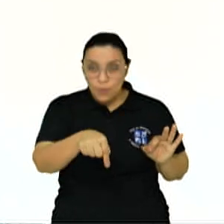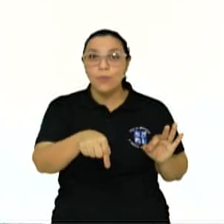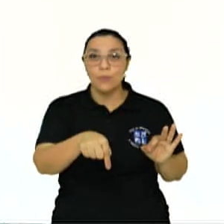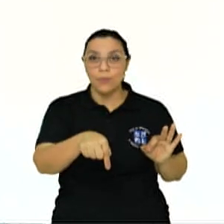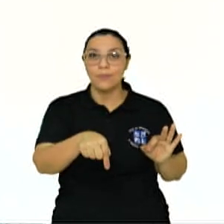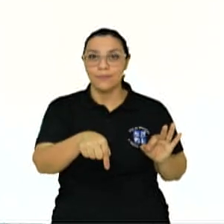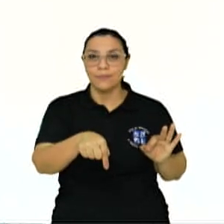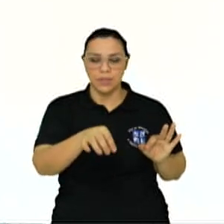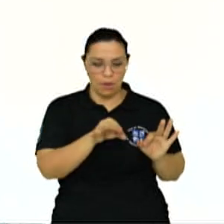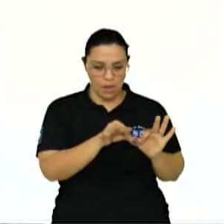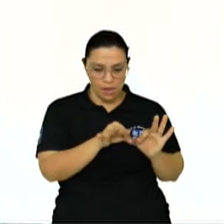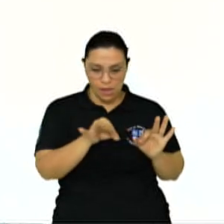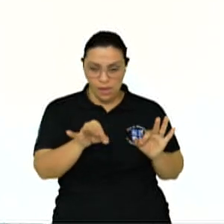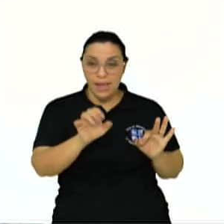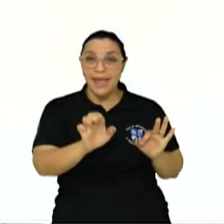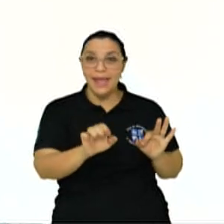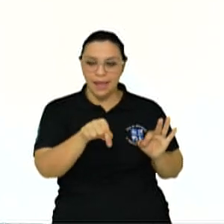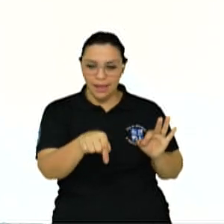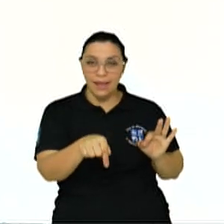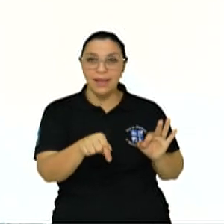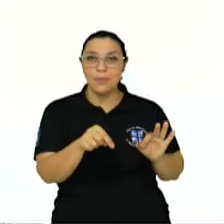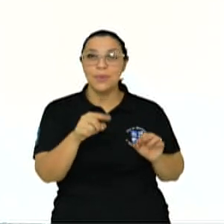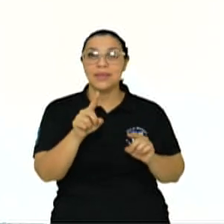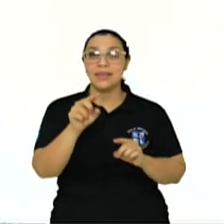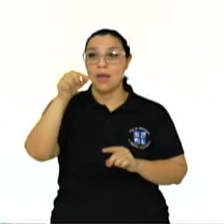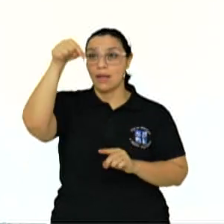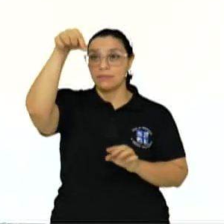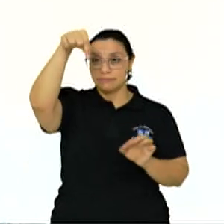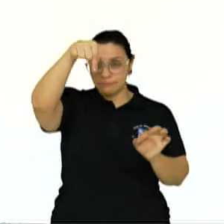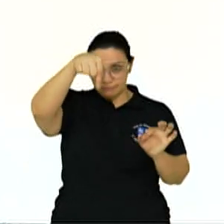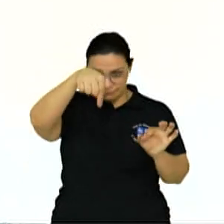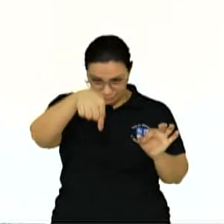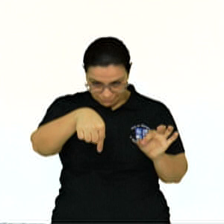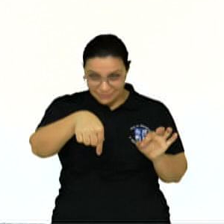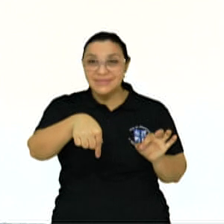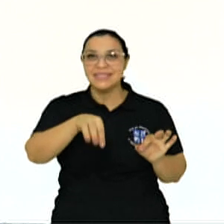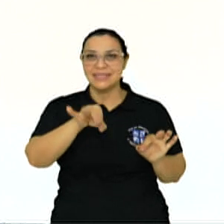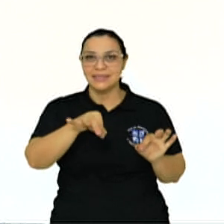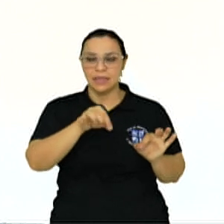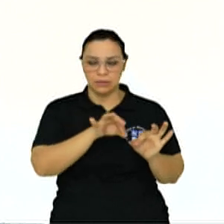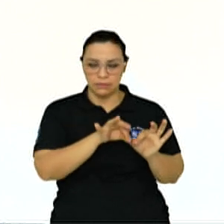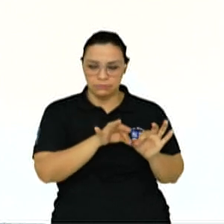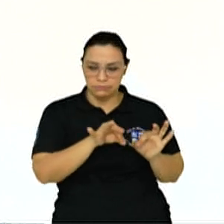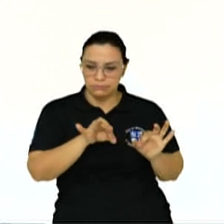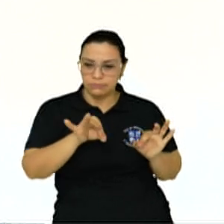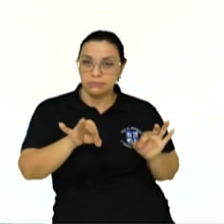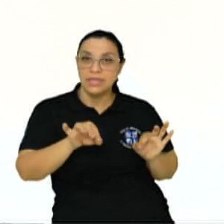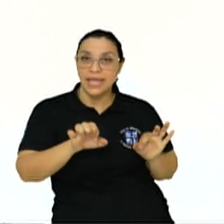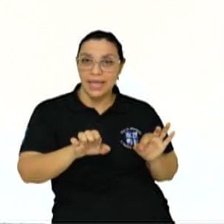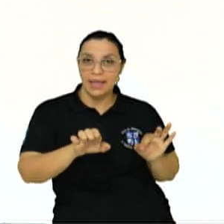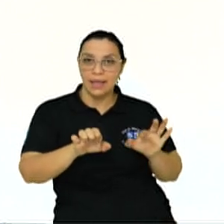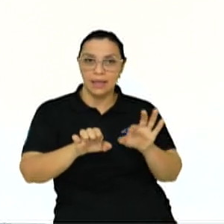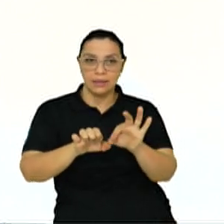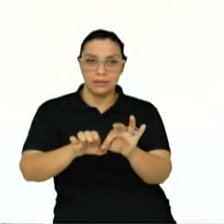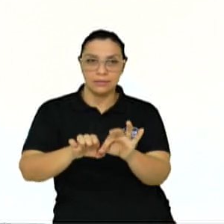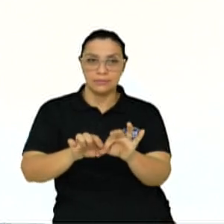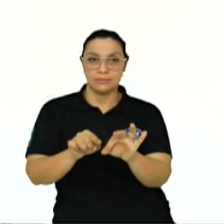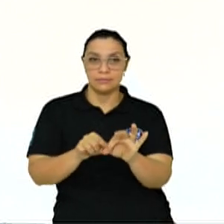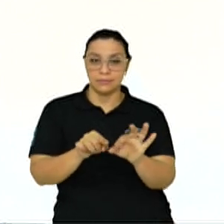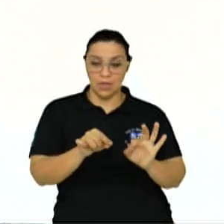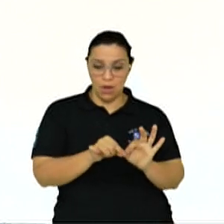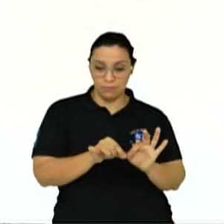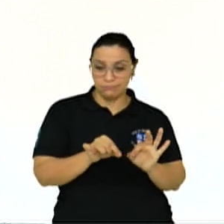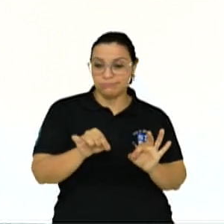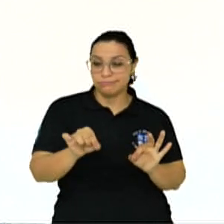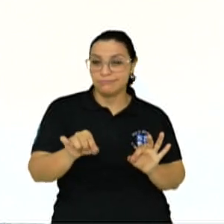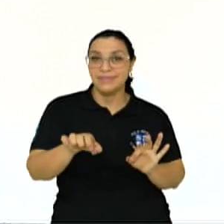aqui da projeção do E, como é o vértice, vai cair exatamente no meio. Então de A até E, eu tenho esse caminho